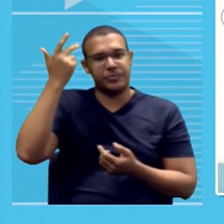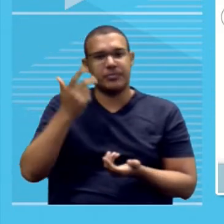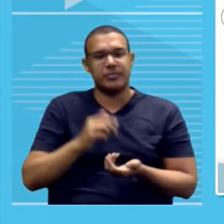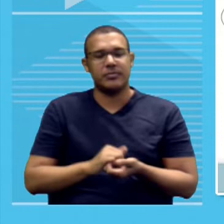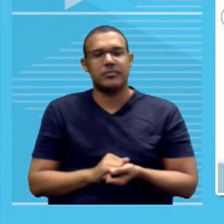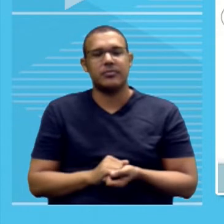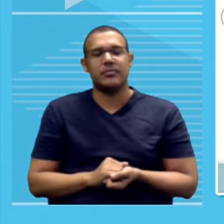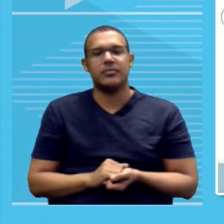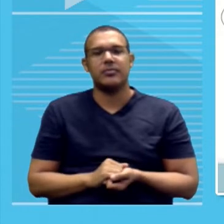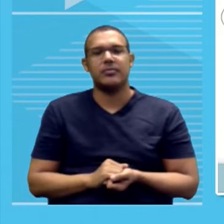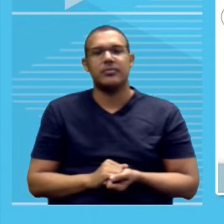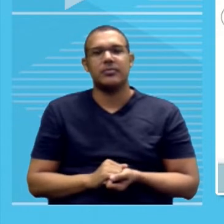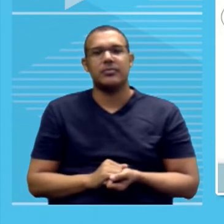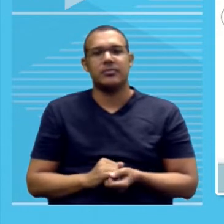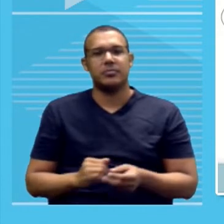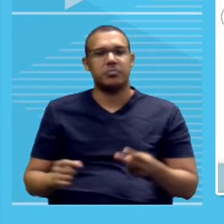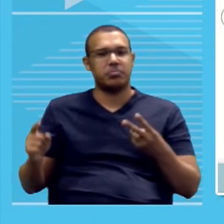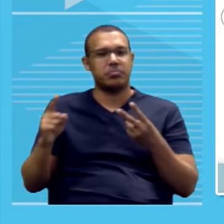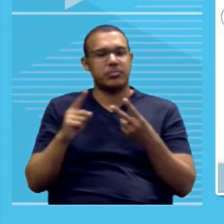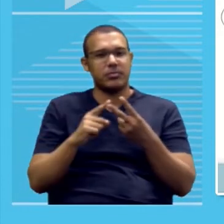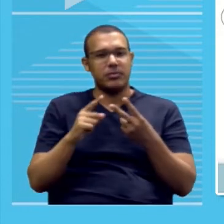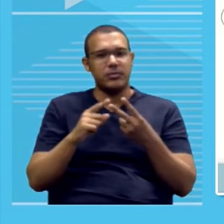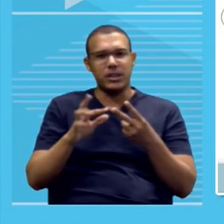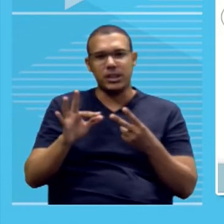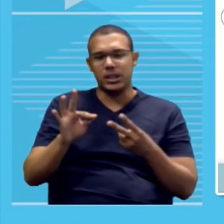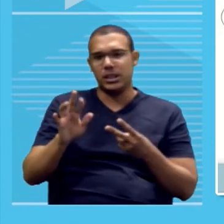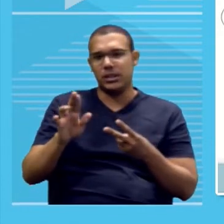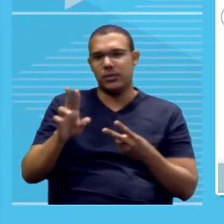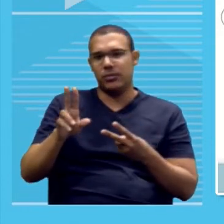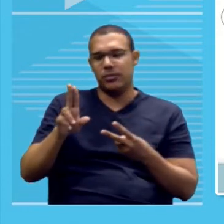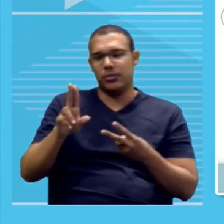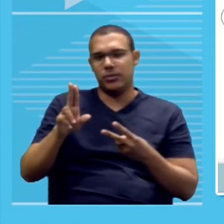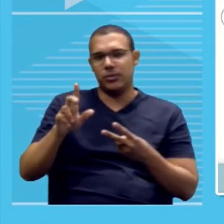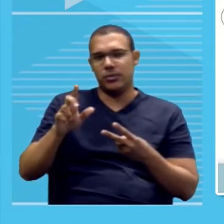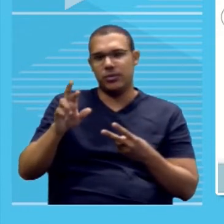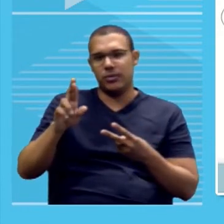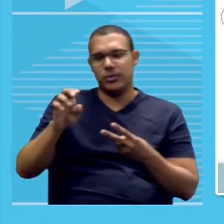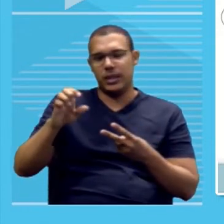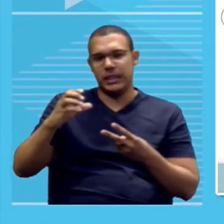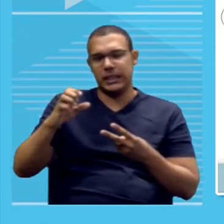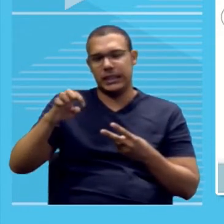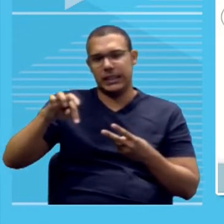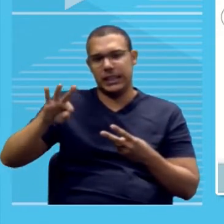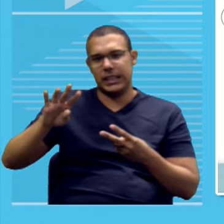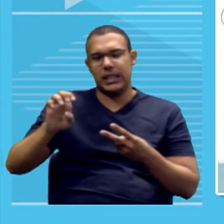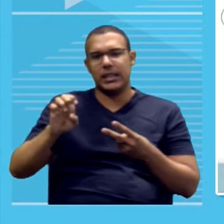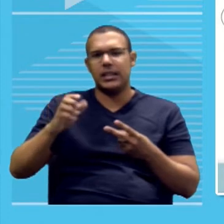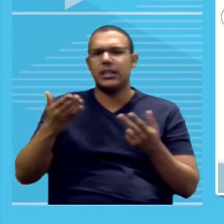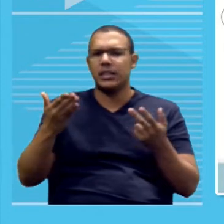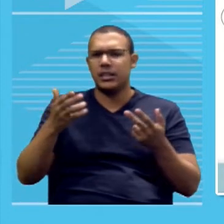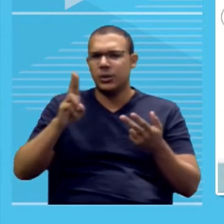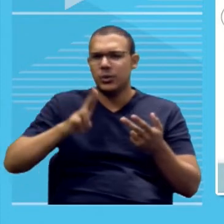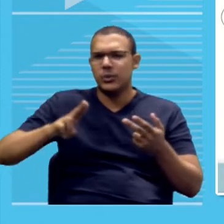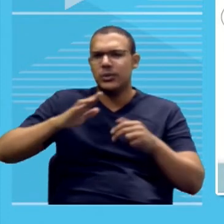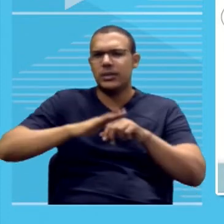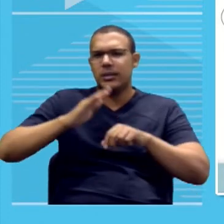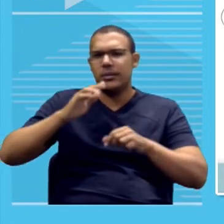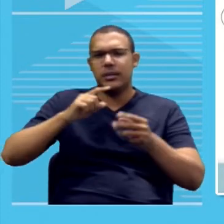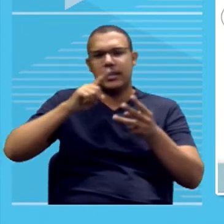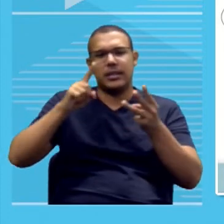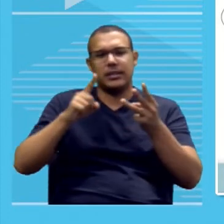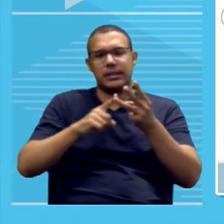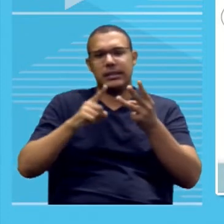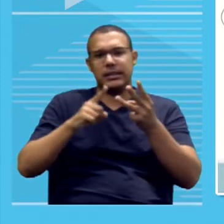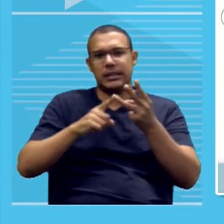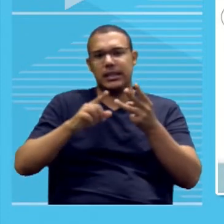tinha visto no comecinho da aula. Lâmpada fluorescente, que é essa lâmpada que a gente utiliza mais no dia a dia agora. E uma lâmpada de